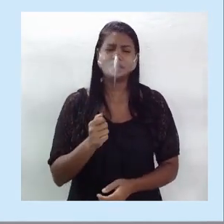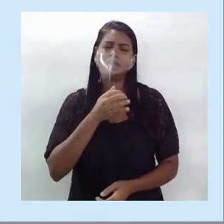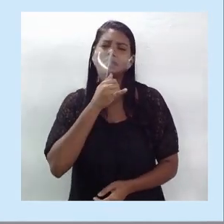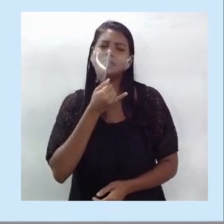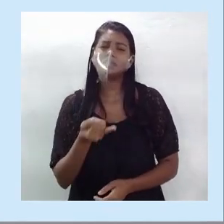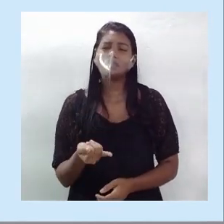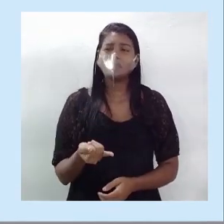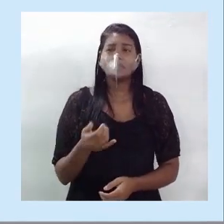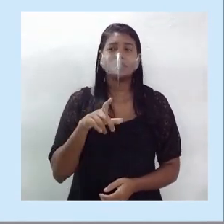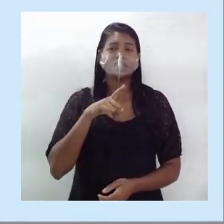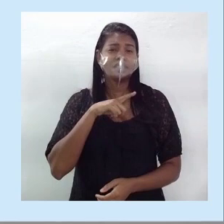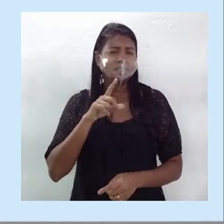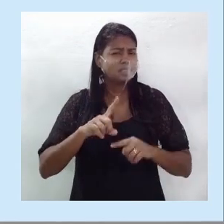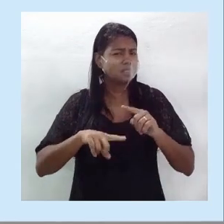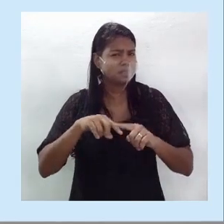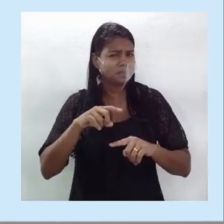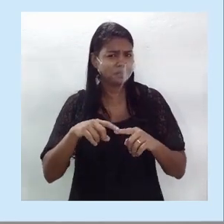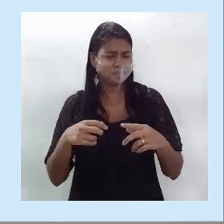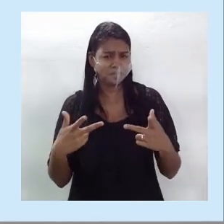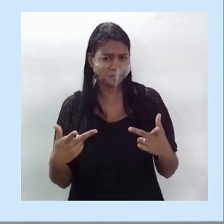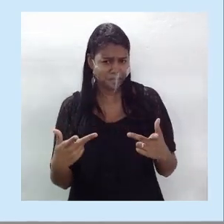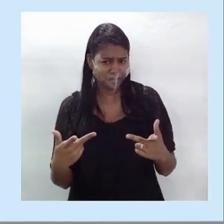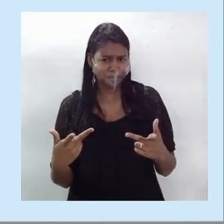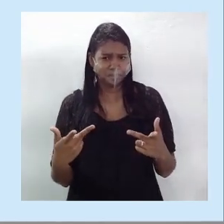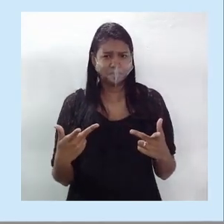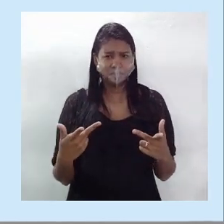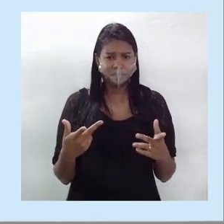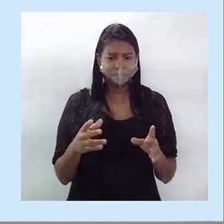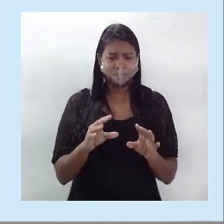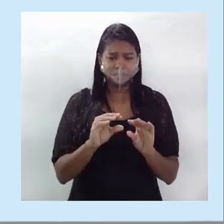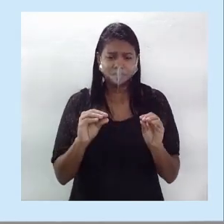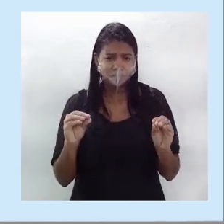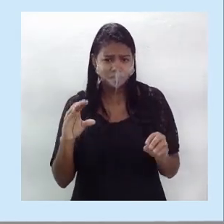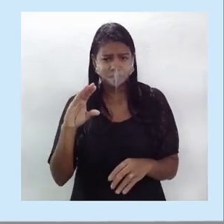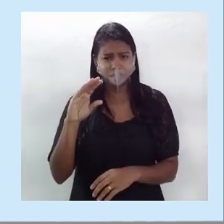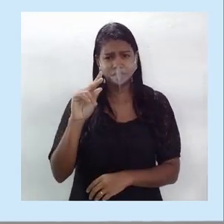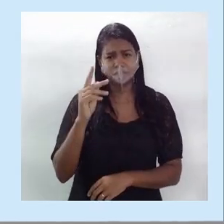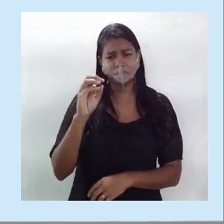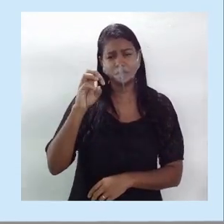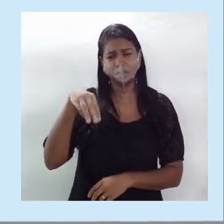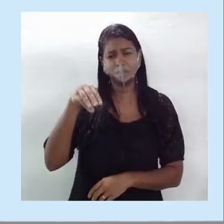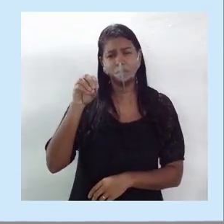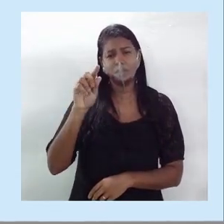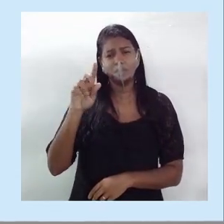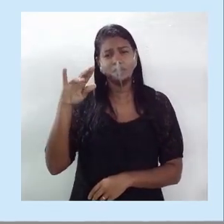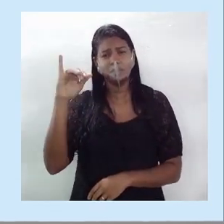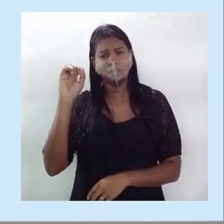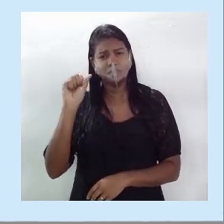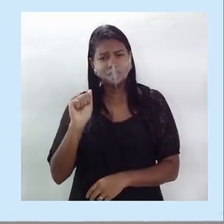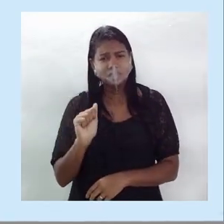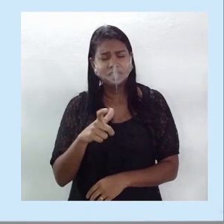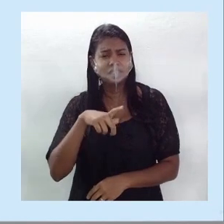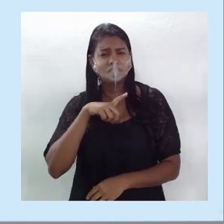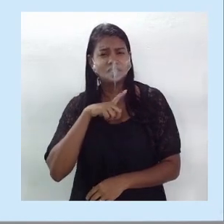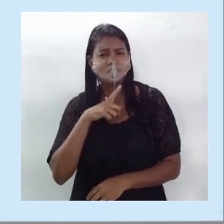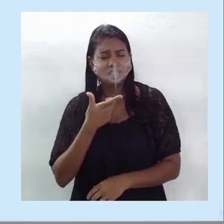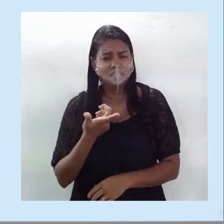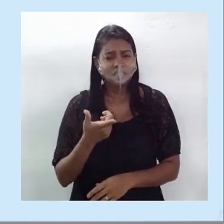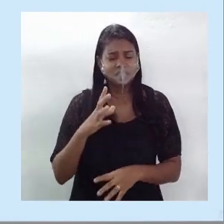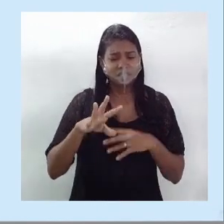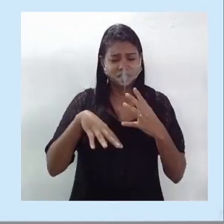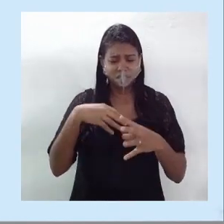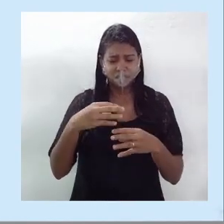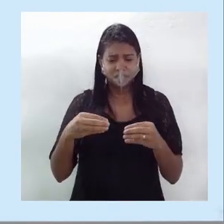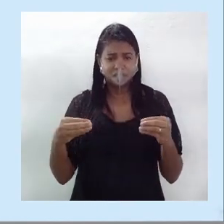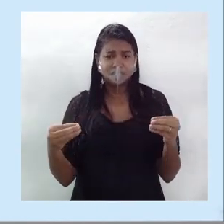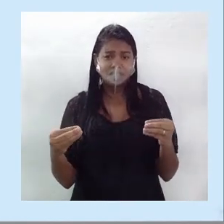gente tem ali materiais que tem uma superfície homogênea. Toda vez que a gente fala que tem uma superfície homogênea,